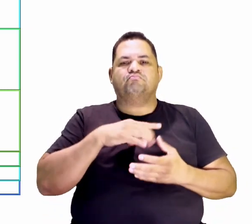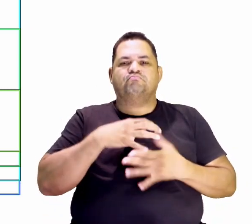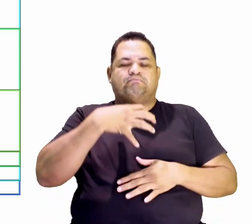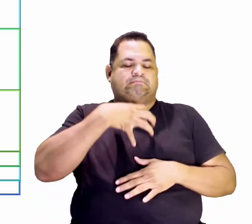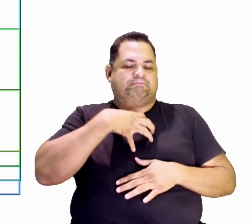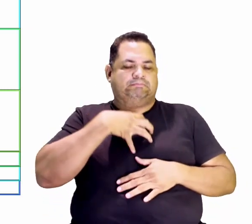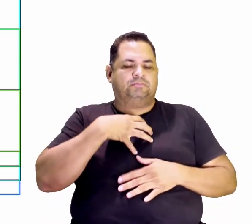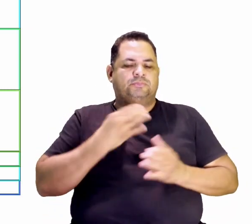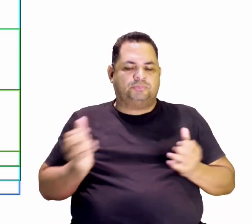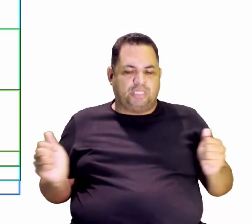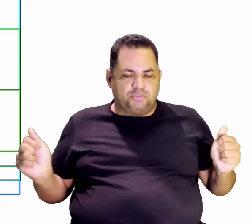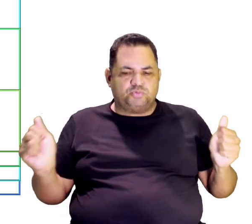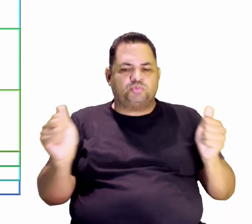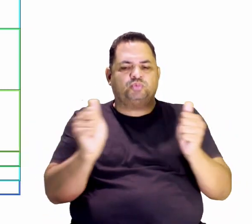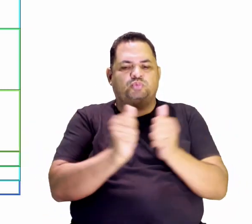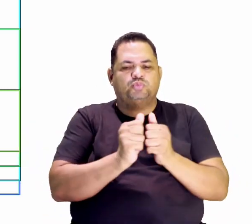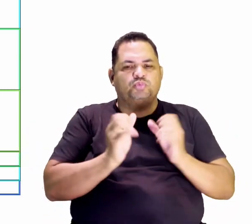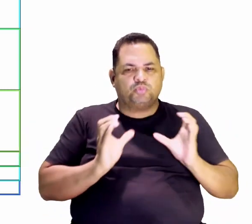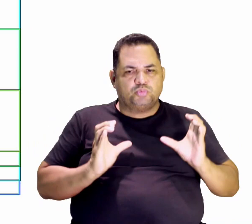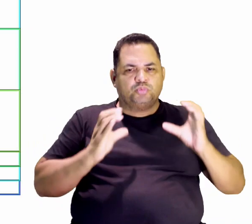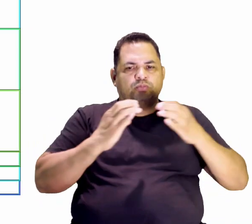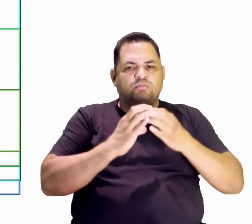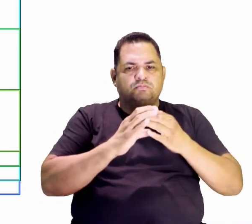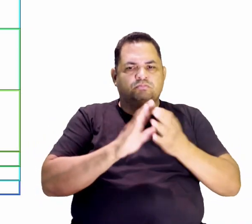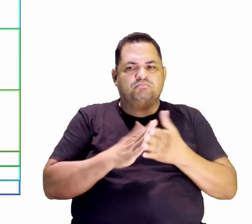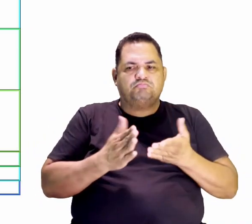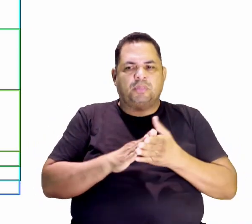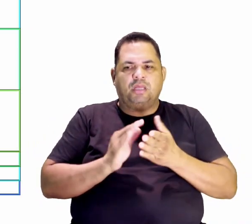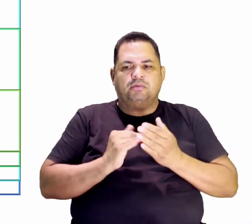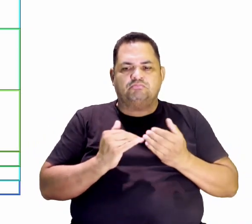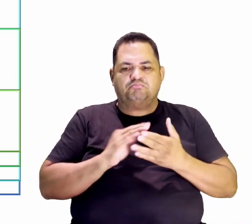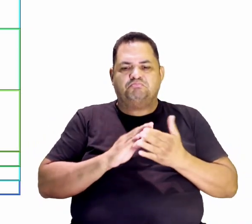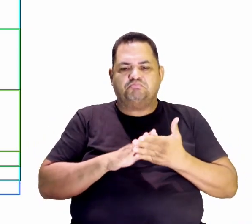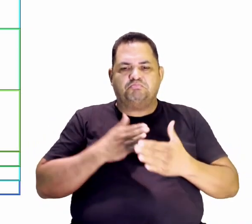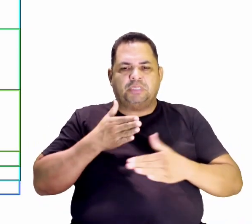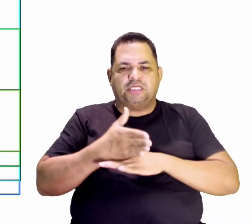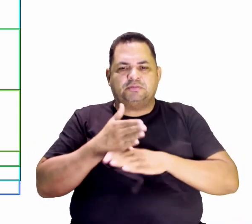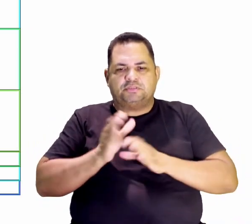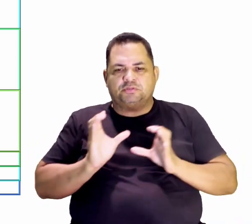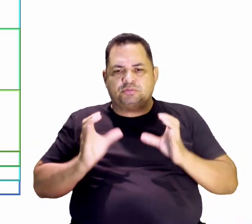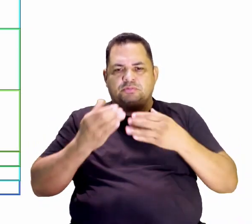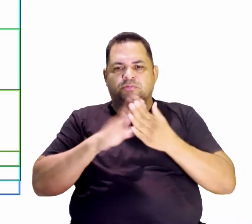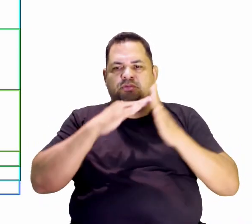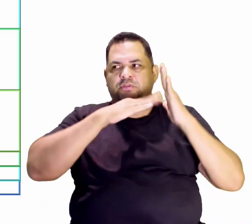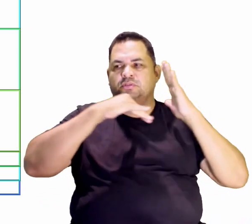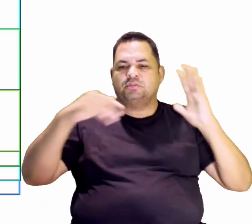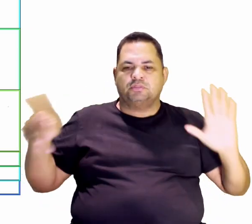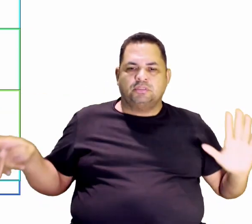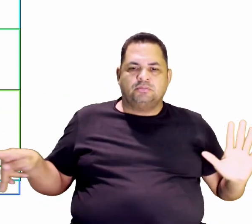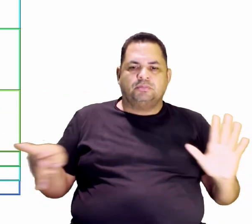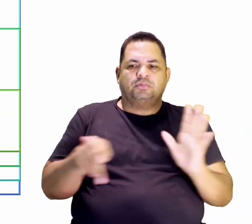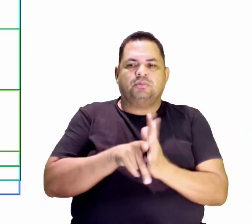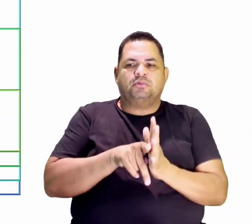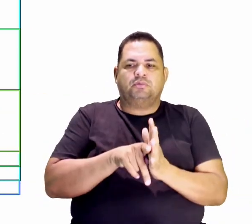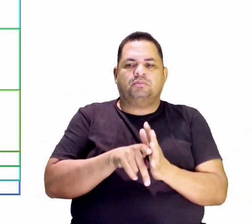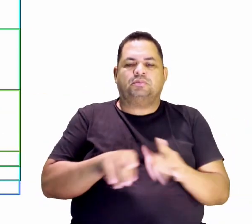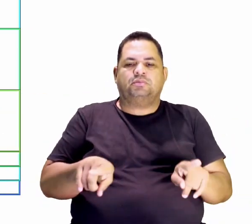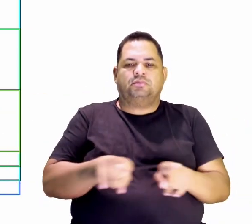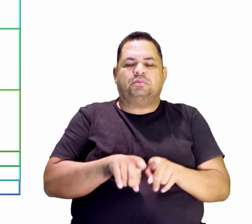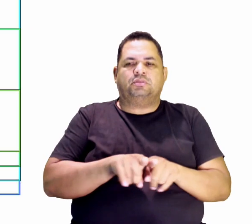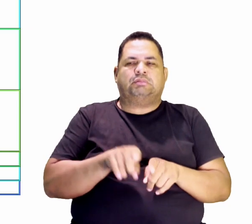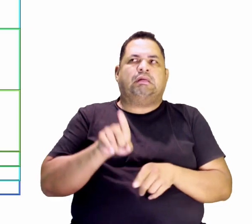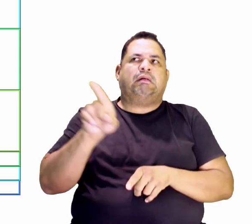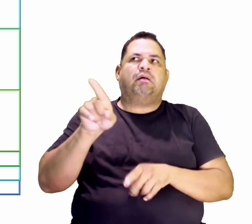sensação de pertencimento, existe coletividade, existe uma estética própria, né? A gente já sabe, aquele grupo lá